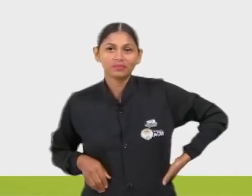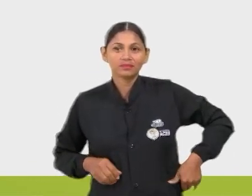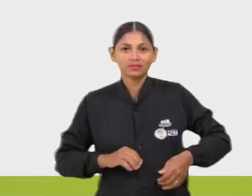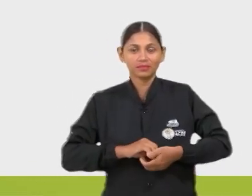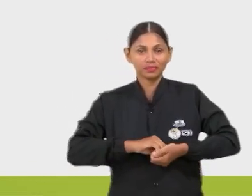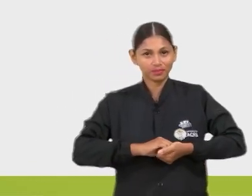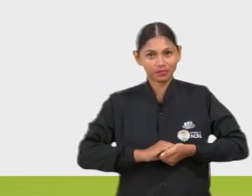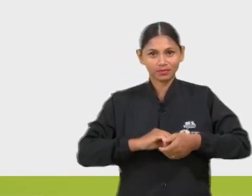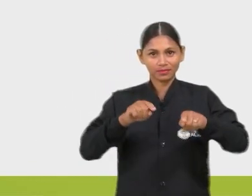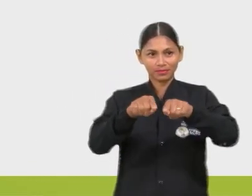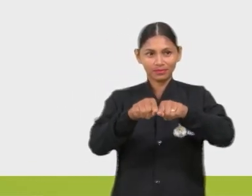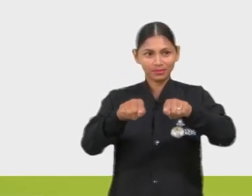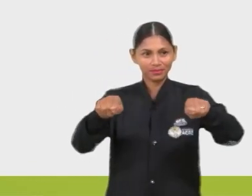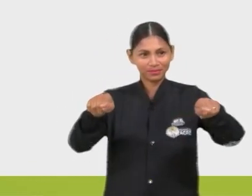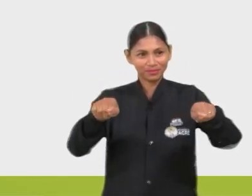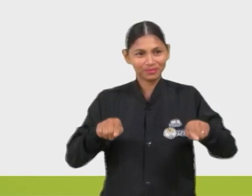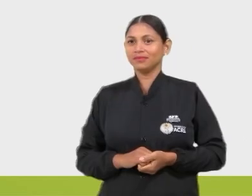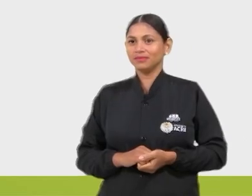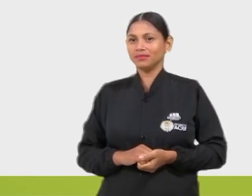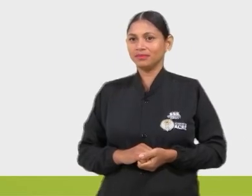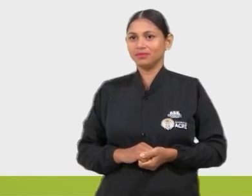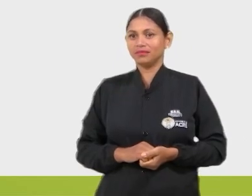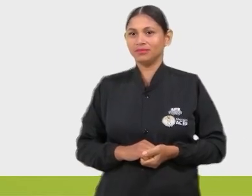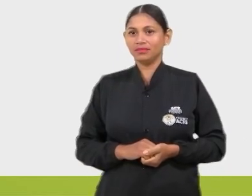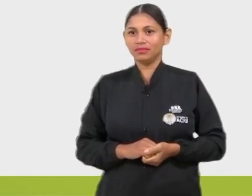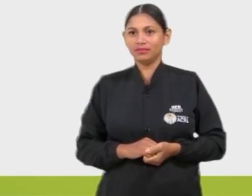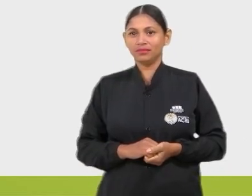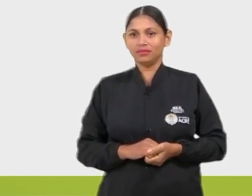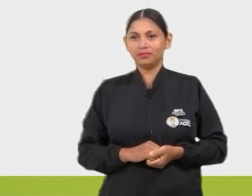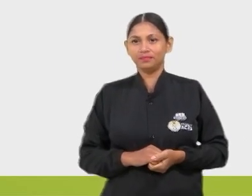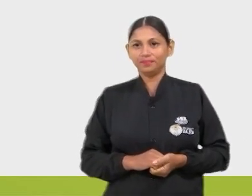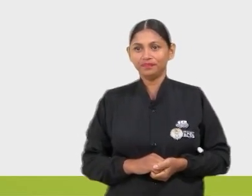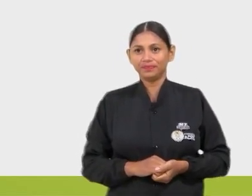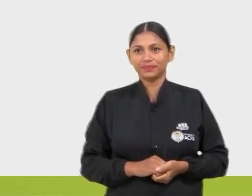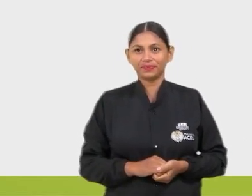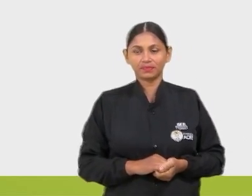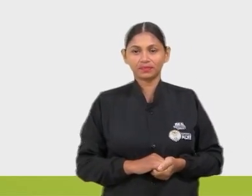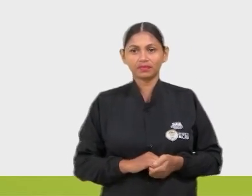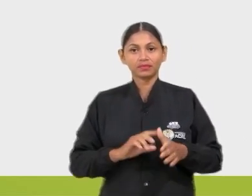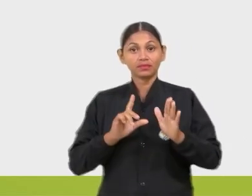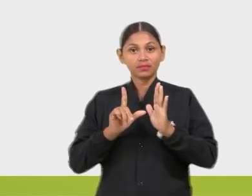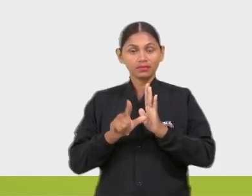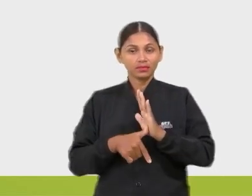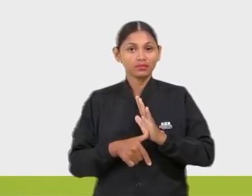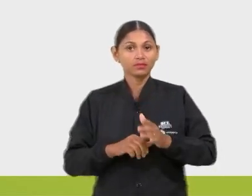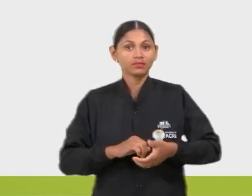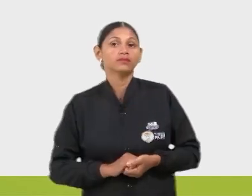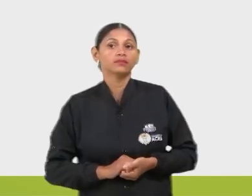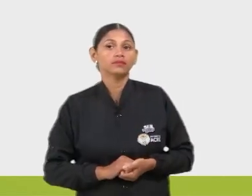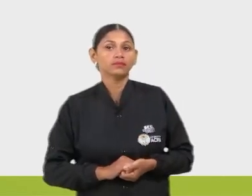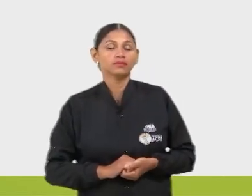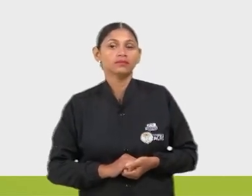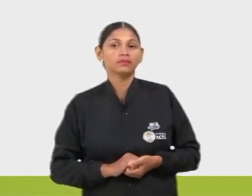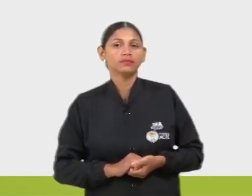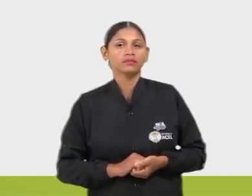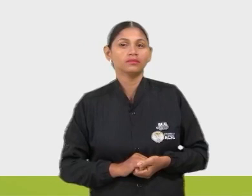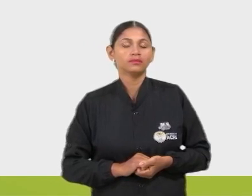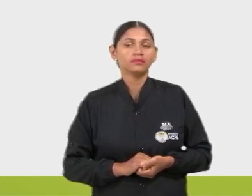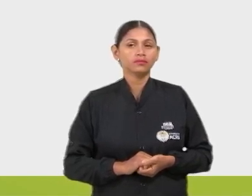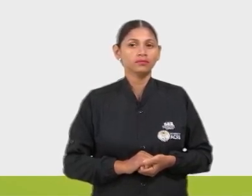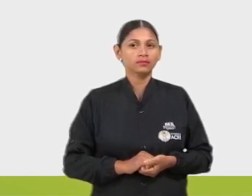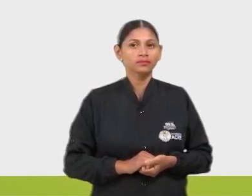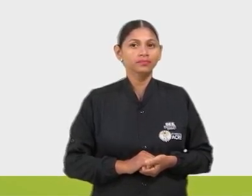um quadrado, é quadrangular e assim por diante. Ok? Vamos lá. Vamos à próxima. Nós temos aqui, ó, a ideia da